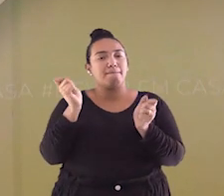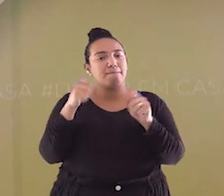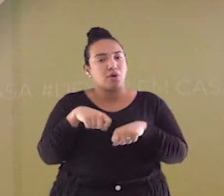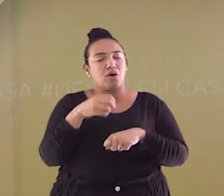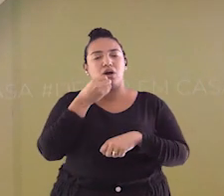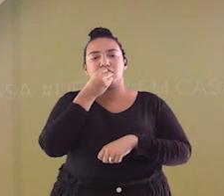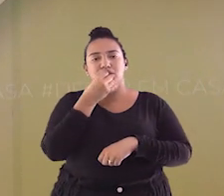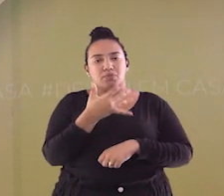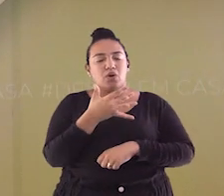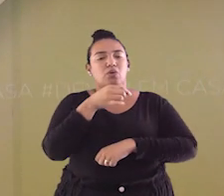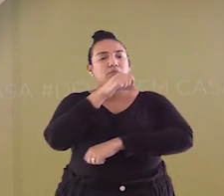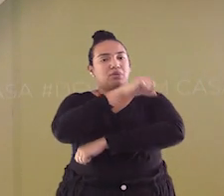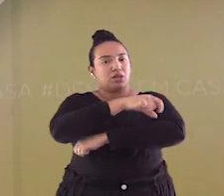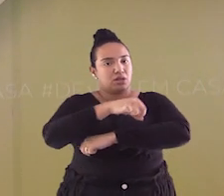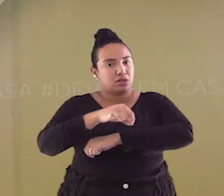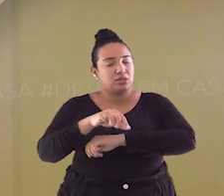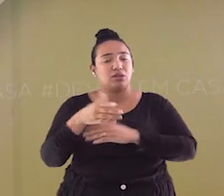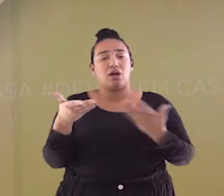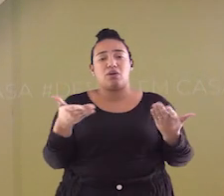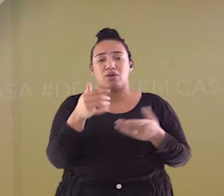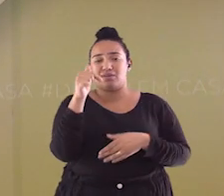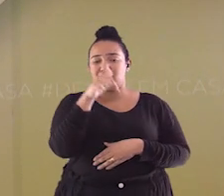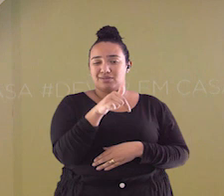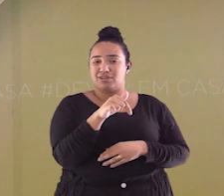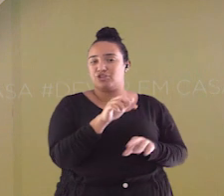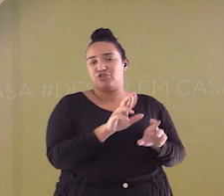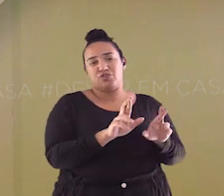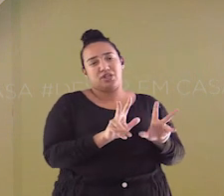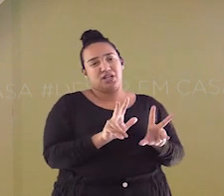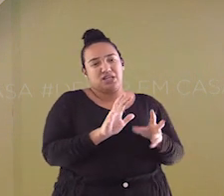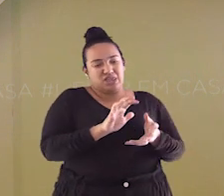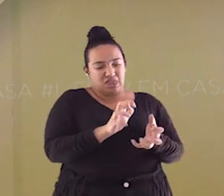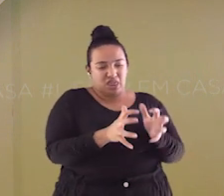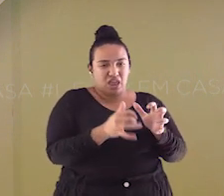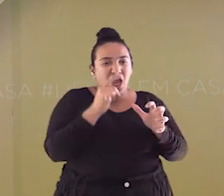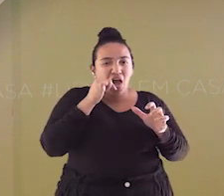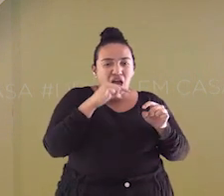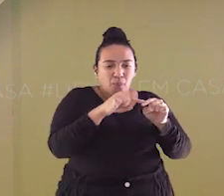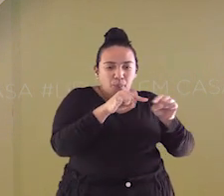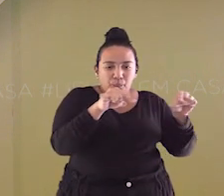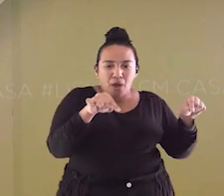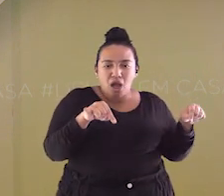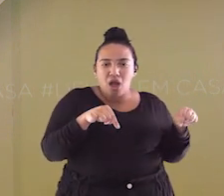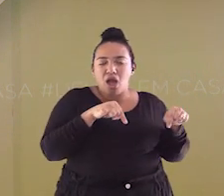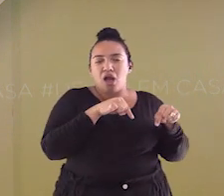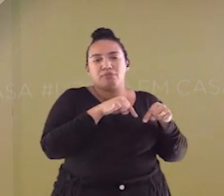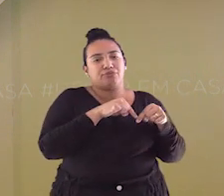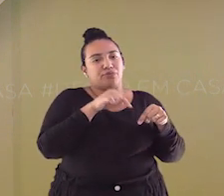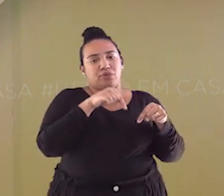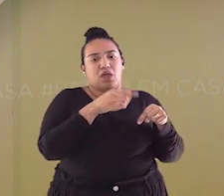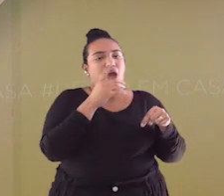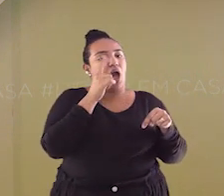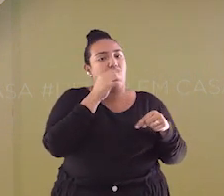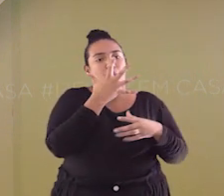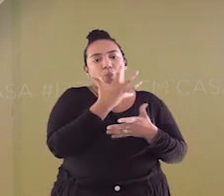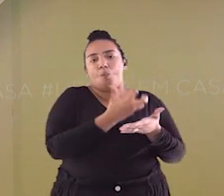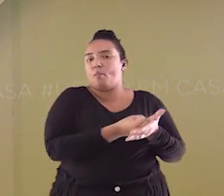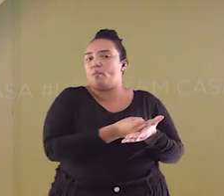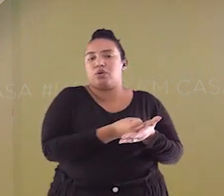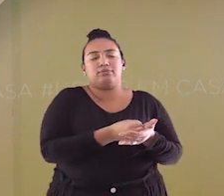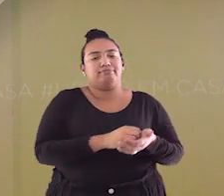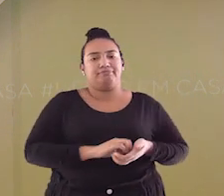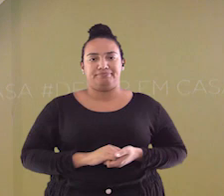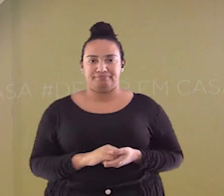exemplo, bacana. Já o solo argiloso não aconteceria isso, ficaria uma poça aqui em cima, em vez de ficar sem água